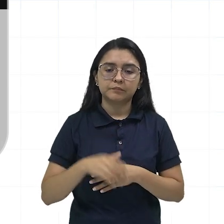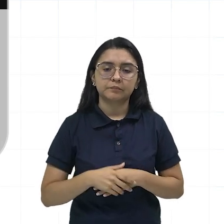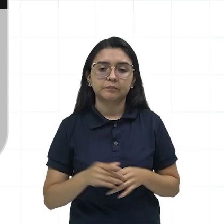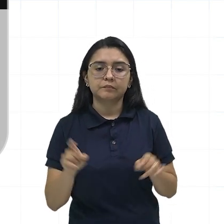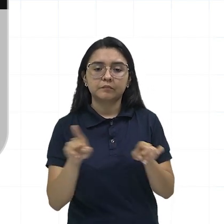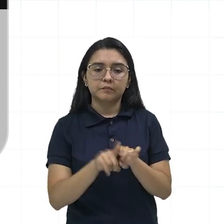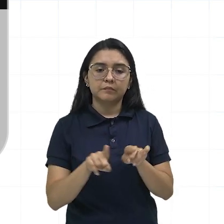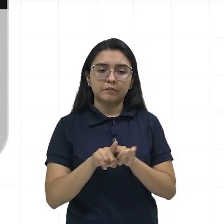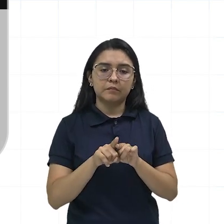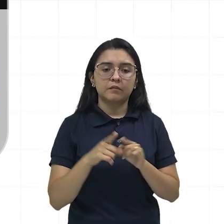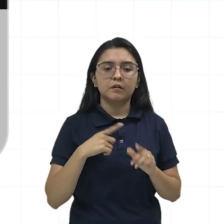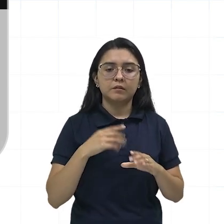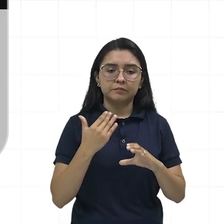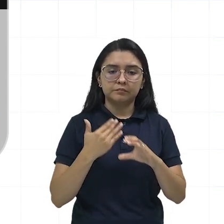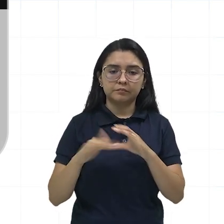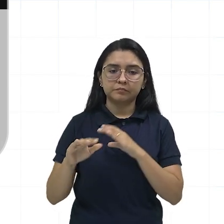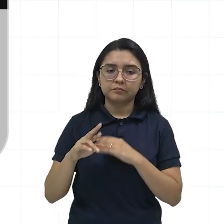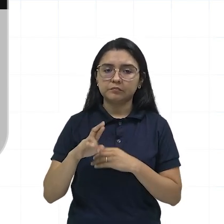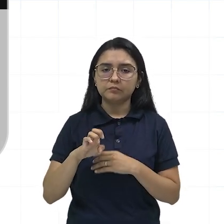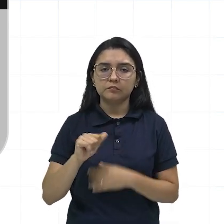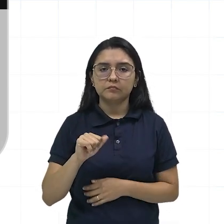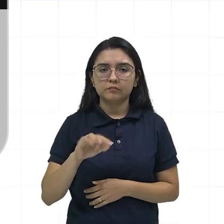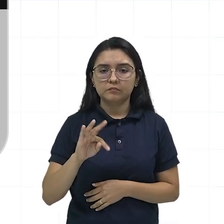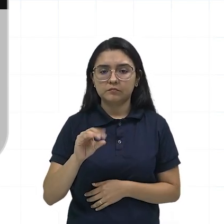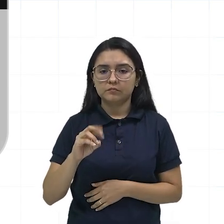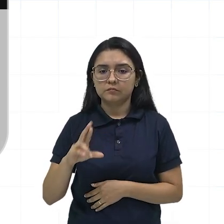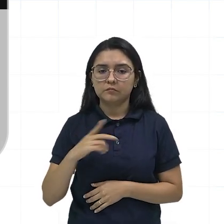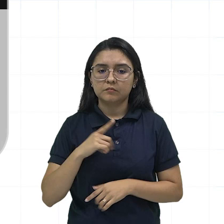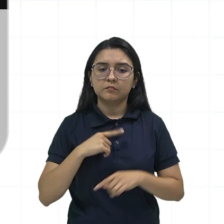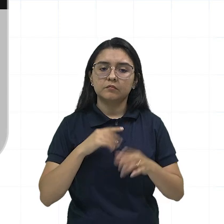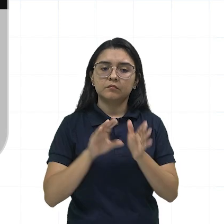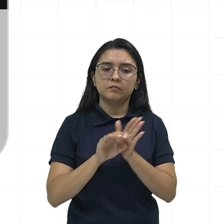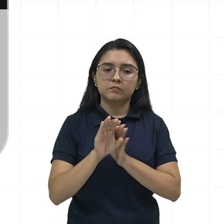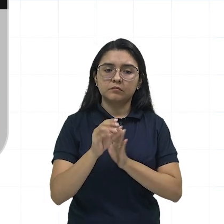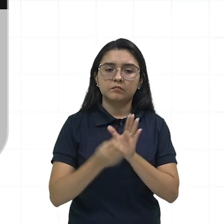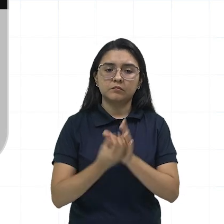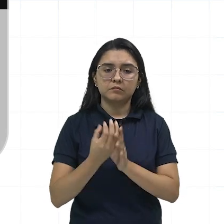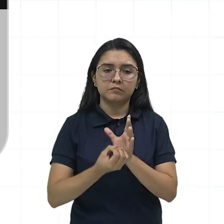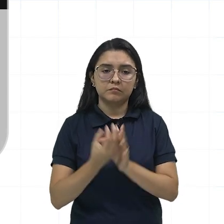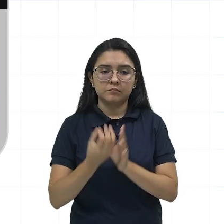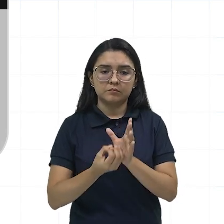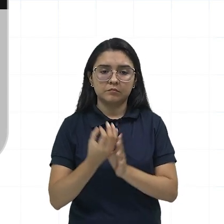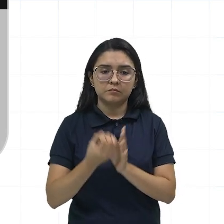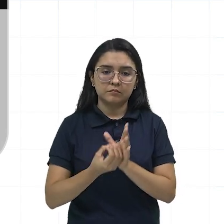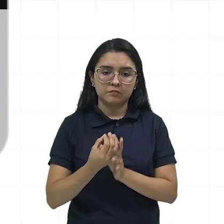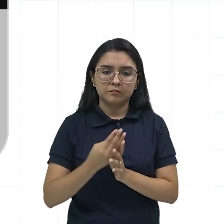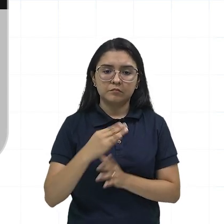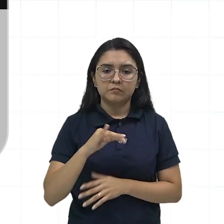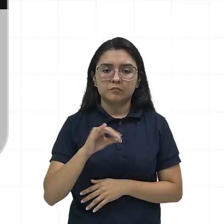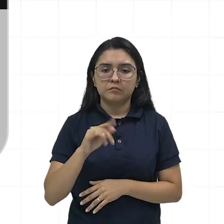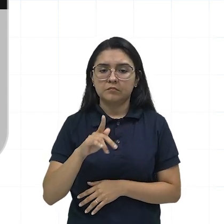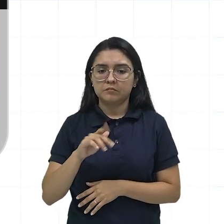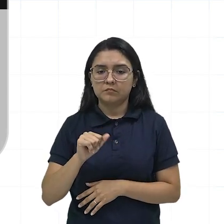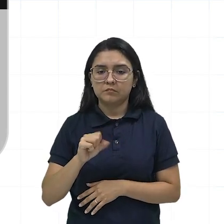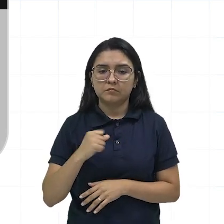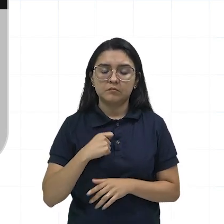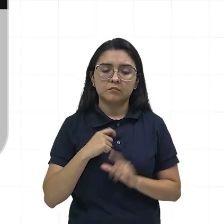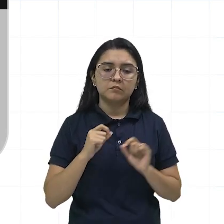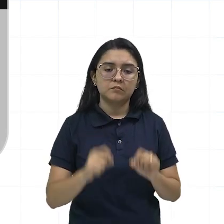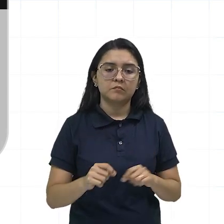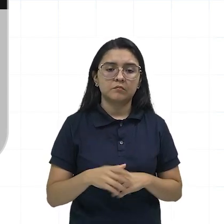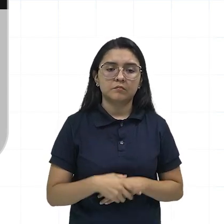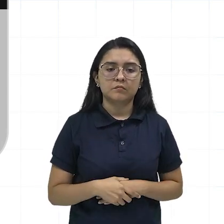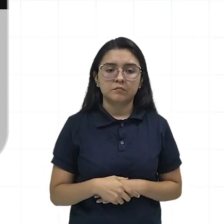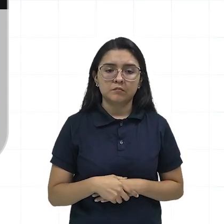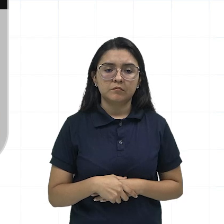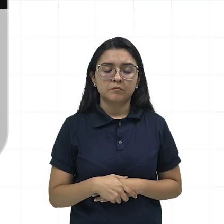É levado para o reator, onde a gente tem essas bactérias produzindo aí o biogás. O que sobra, né?